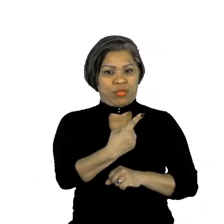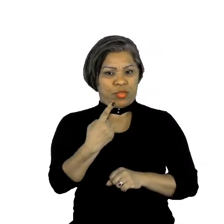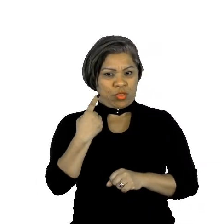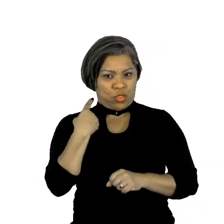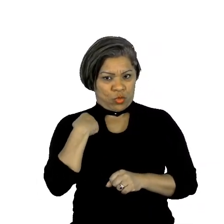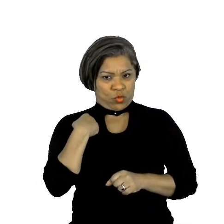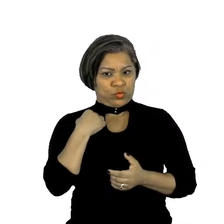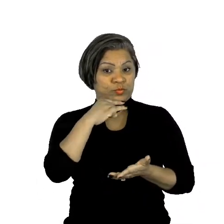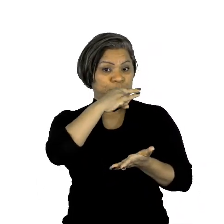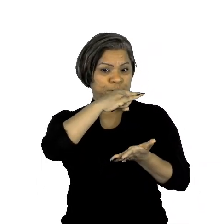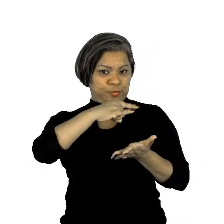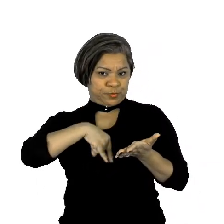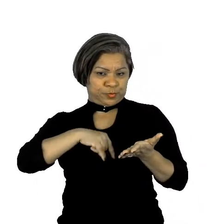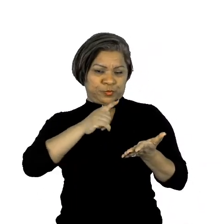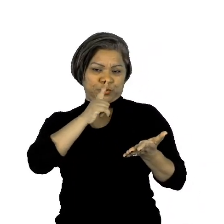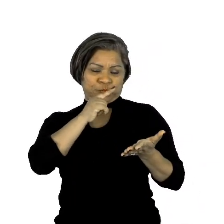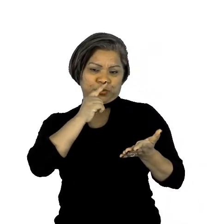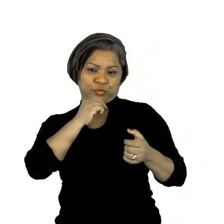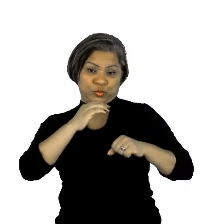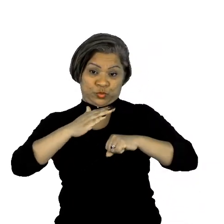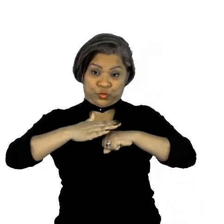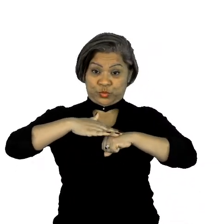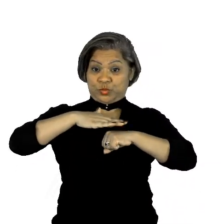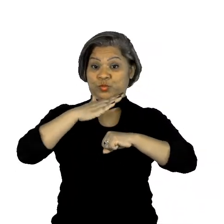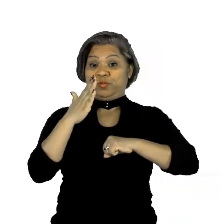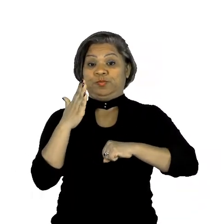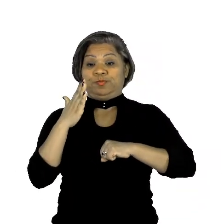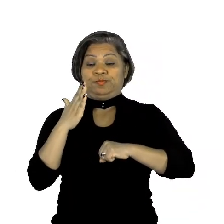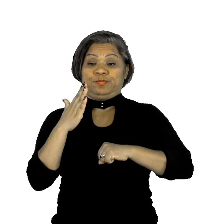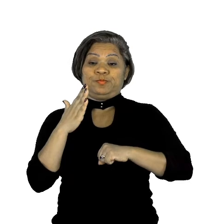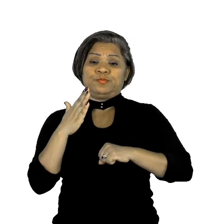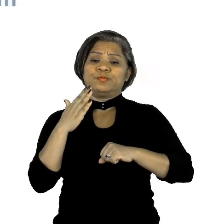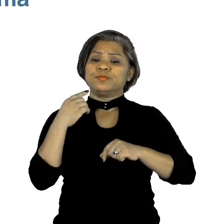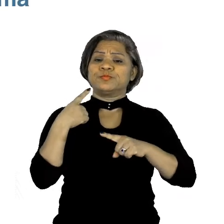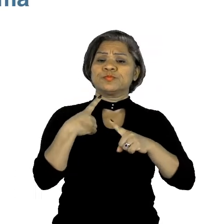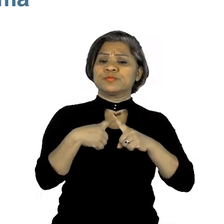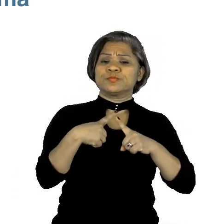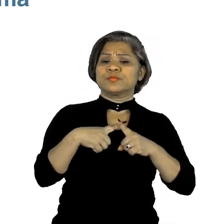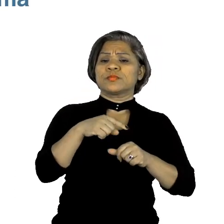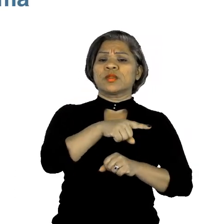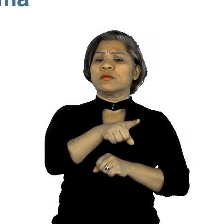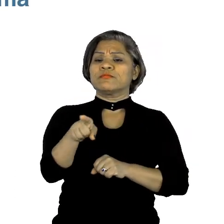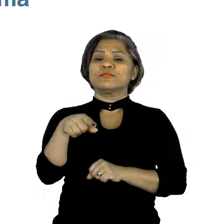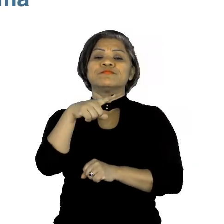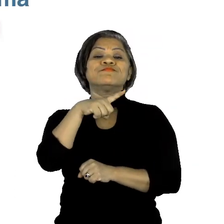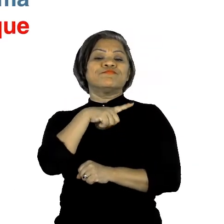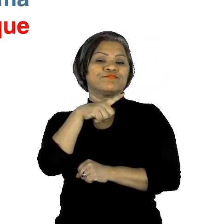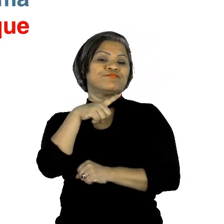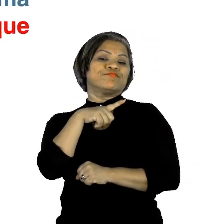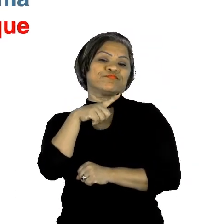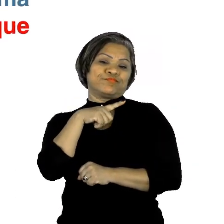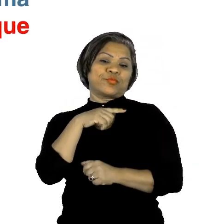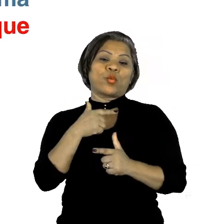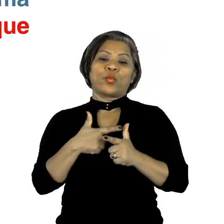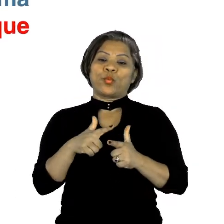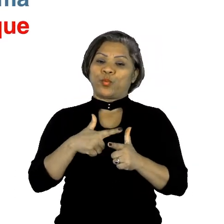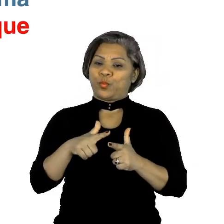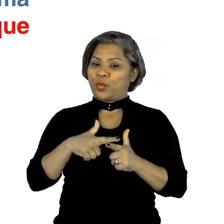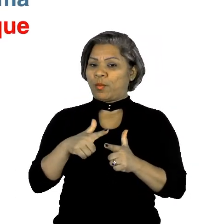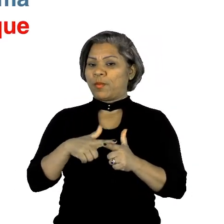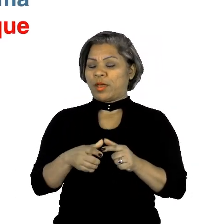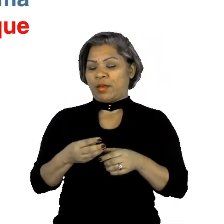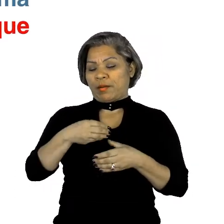aumentou? Ele disse que a conta de água aumentou porque vocês tiveram algum problema de vazamento em